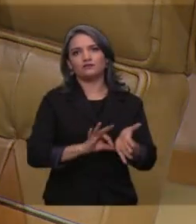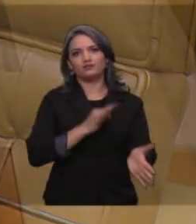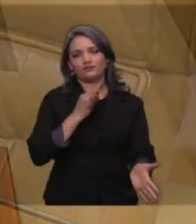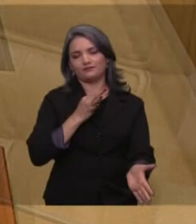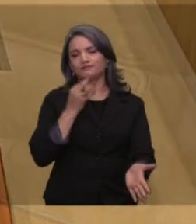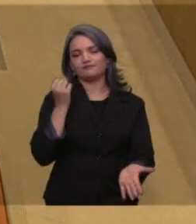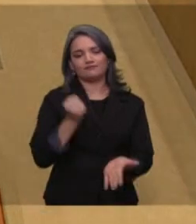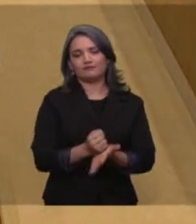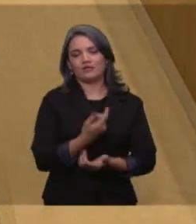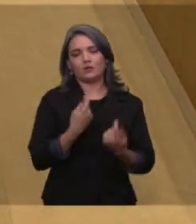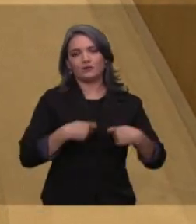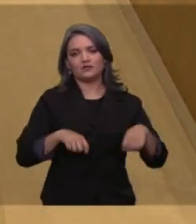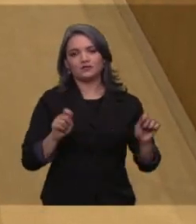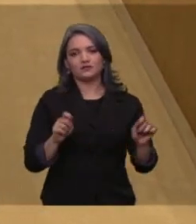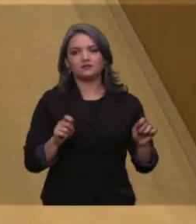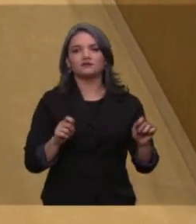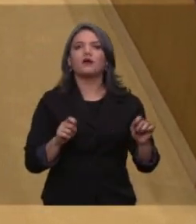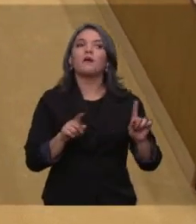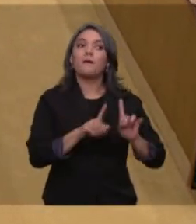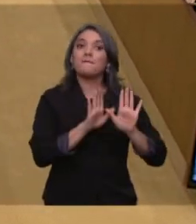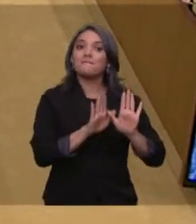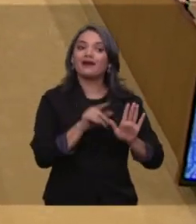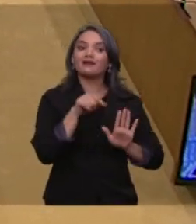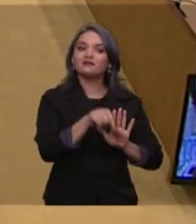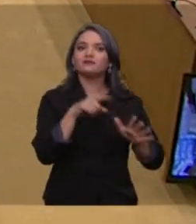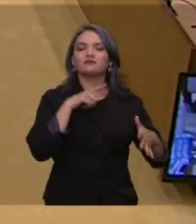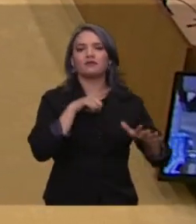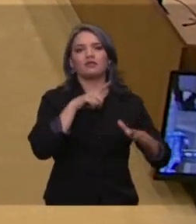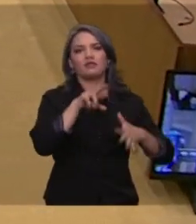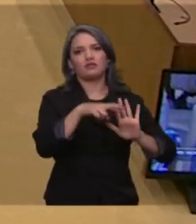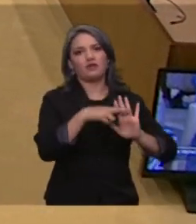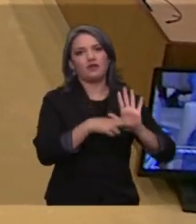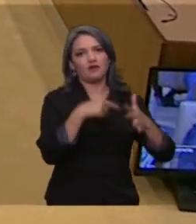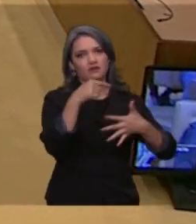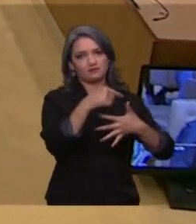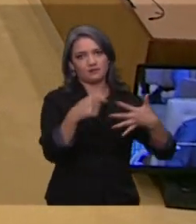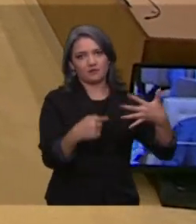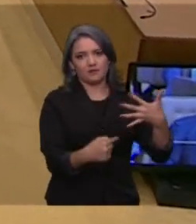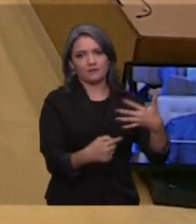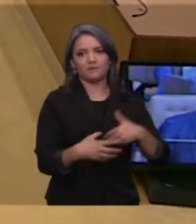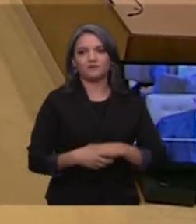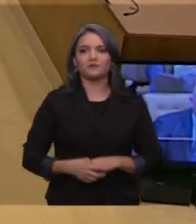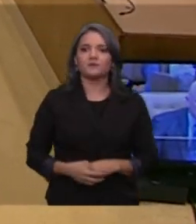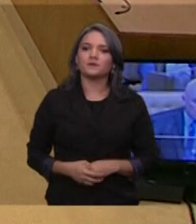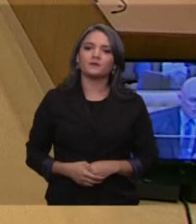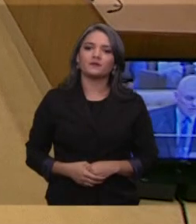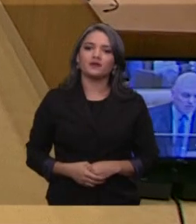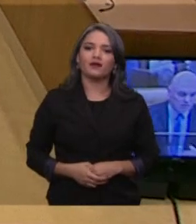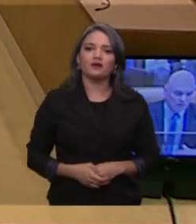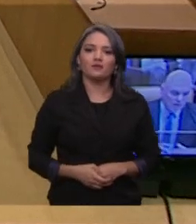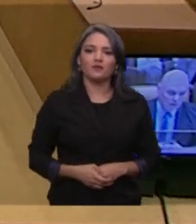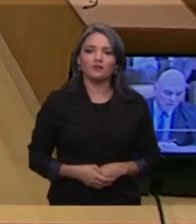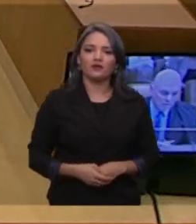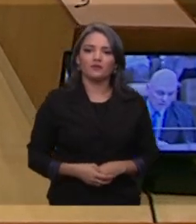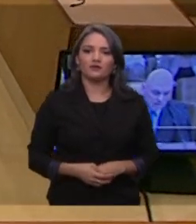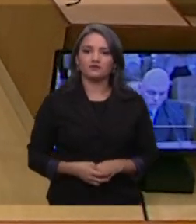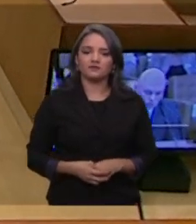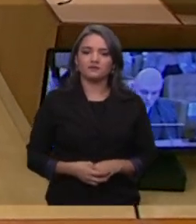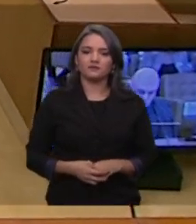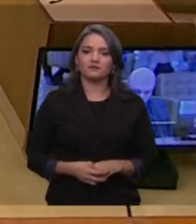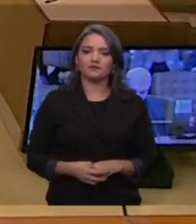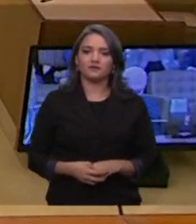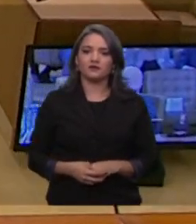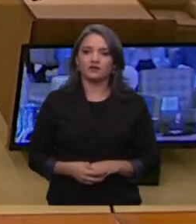autoridade judicial, desde que preenchidos os requisitos legais. E vem, aí por fim, a